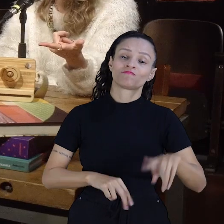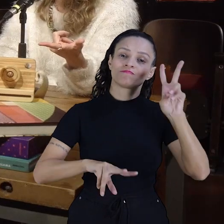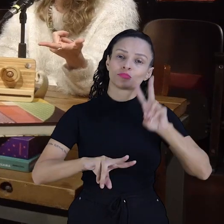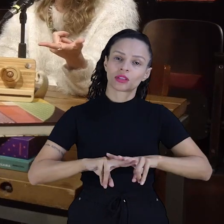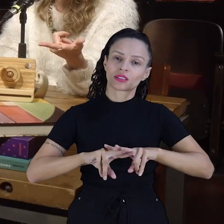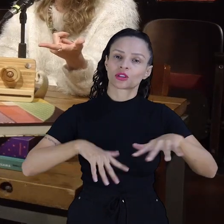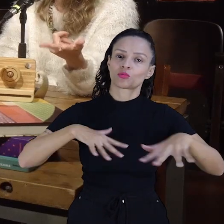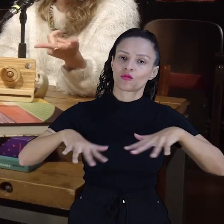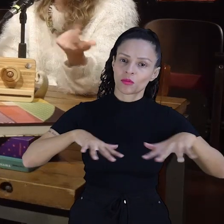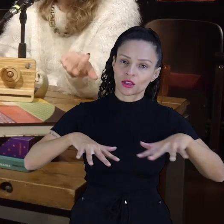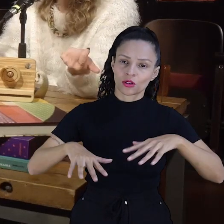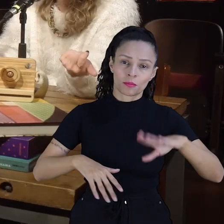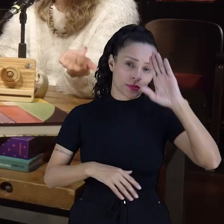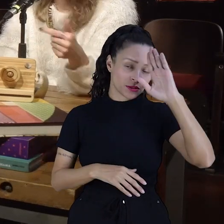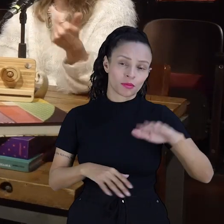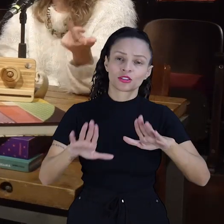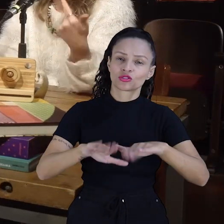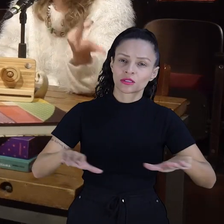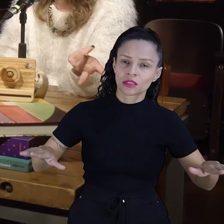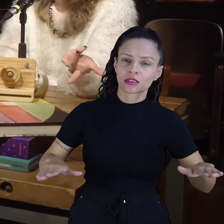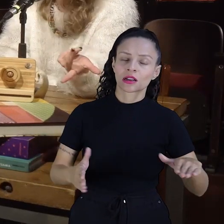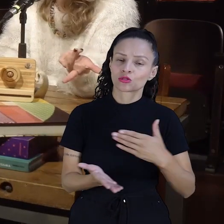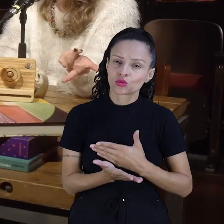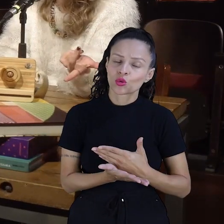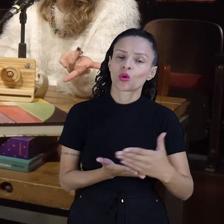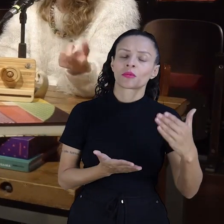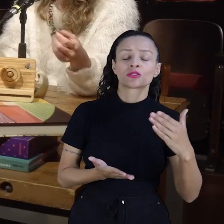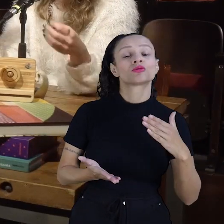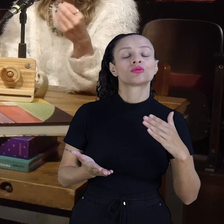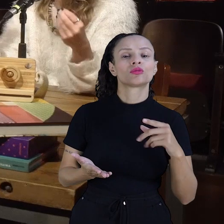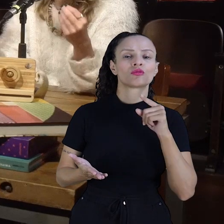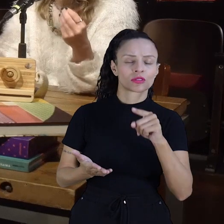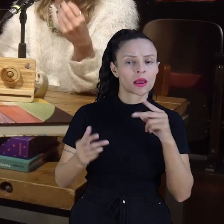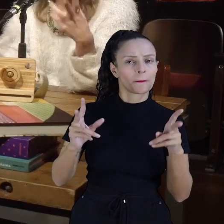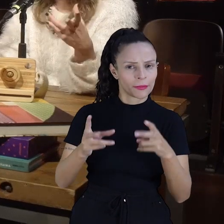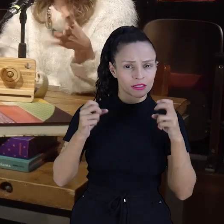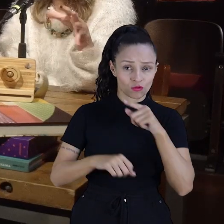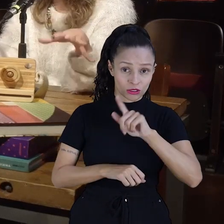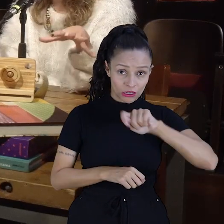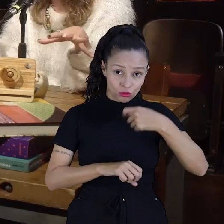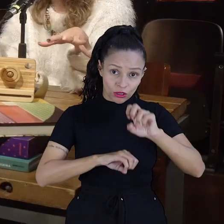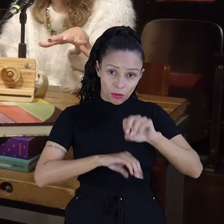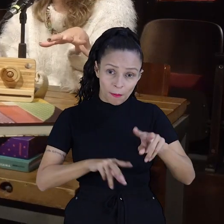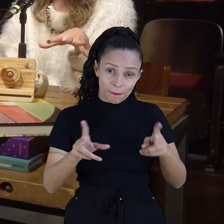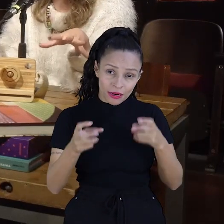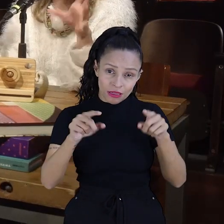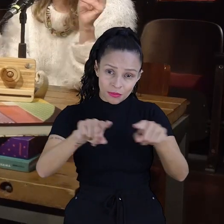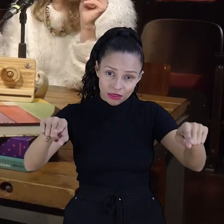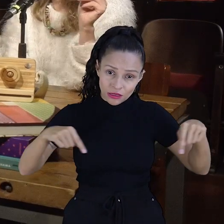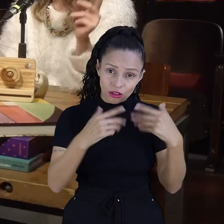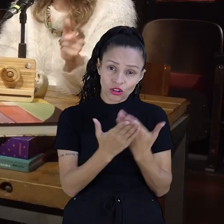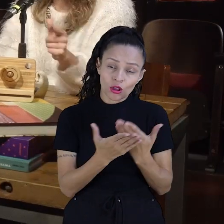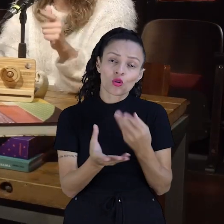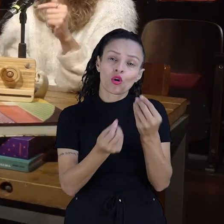movimento. Especialmente na primeira infância, no setênio da criança. Sim. Você nota isso enquanto educador em sala de aula, a forma